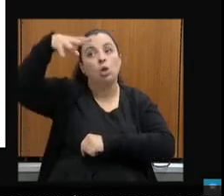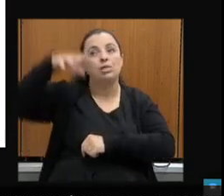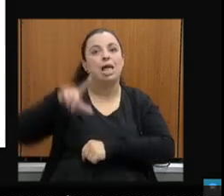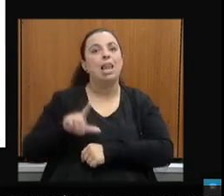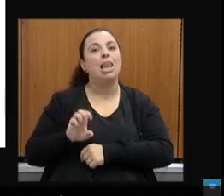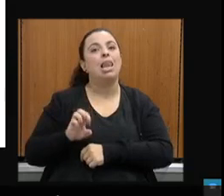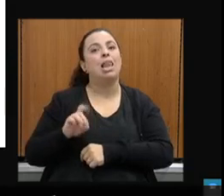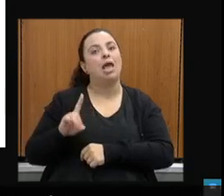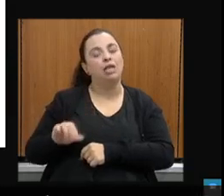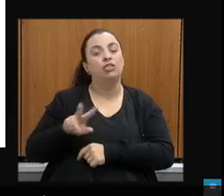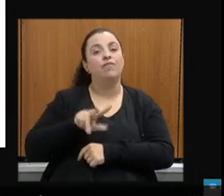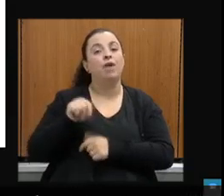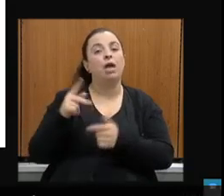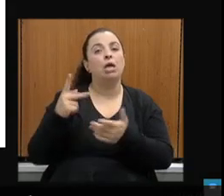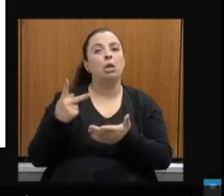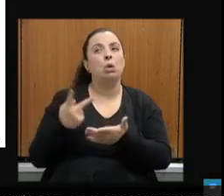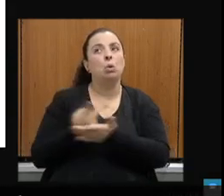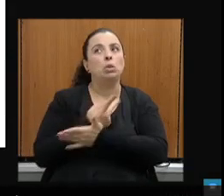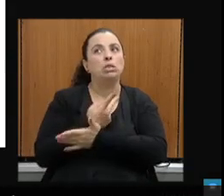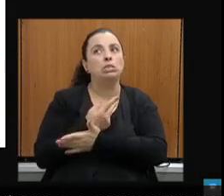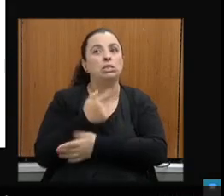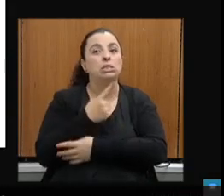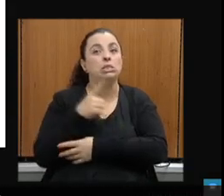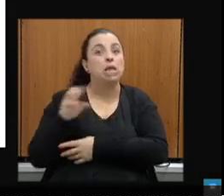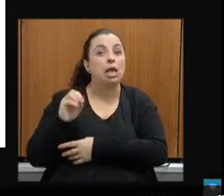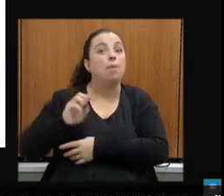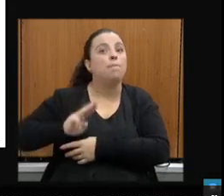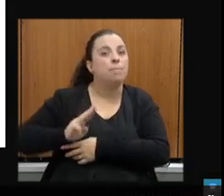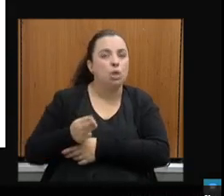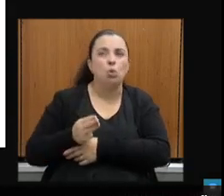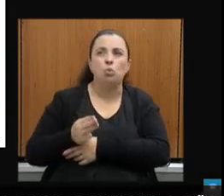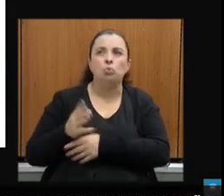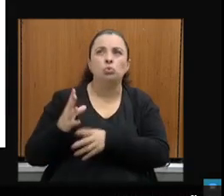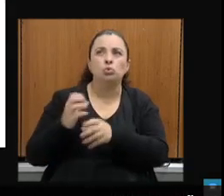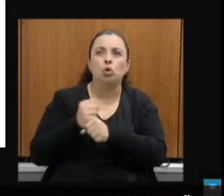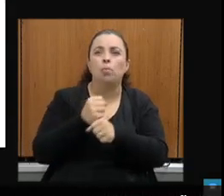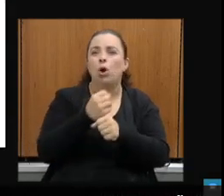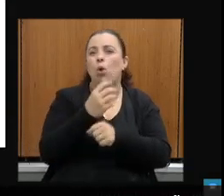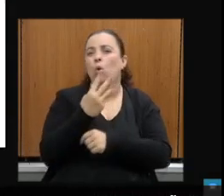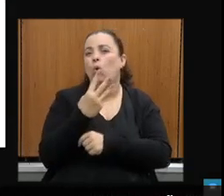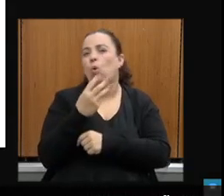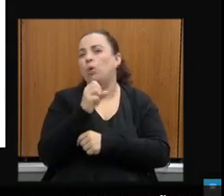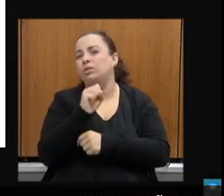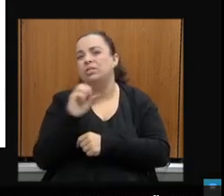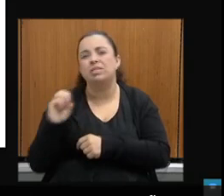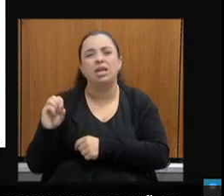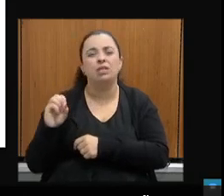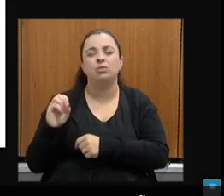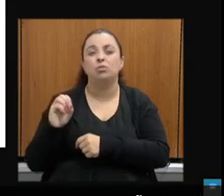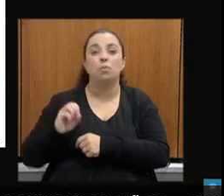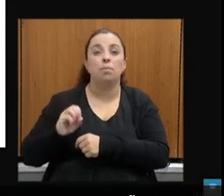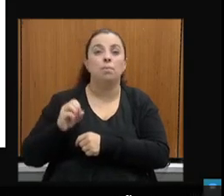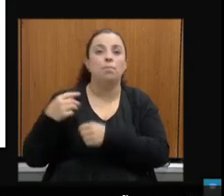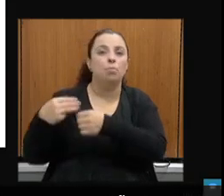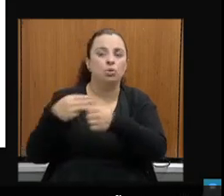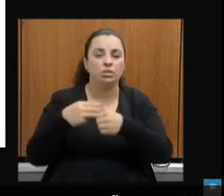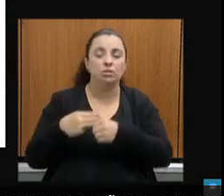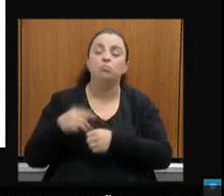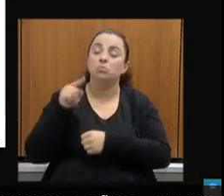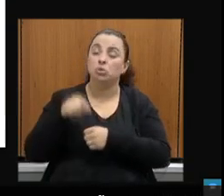e mais de 600 municípios é tudo isso dentro do programa de eficiência energética